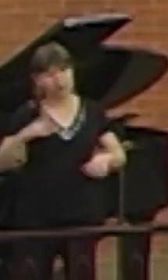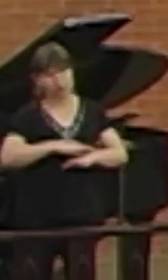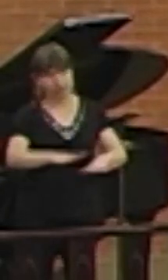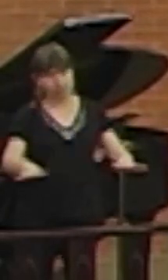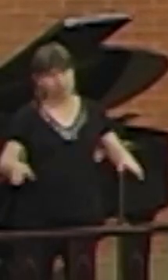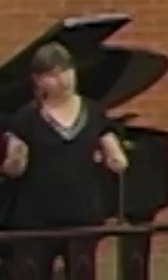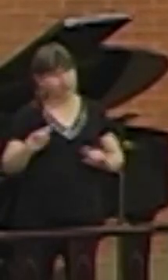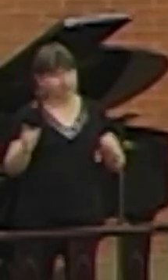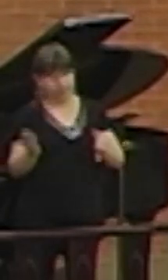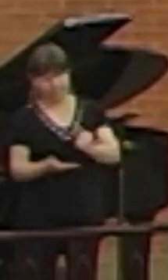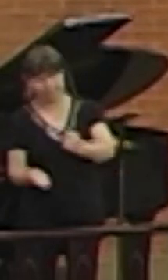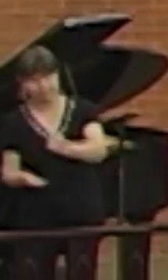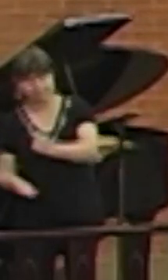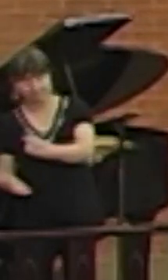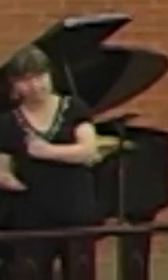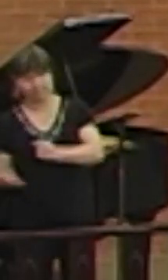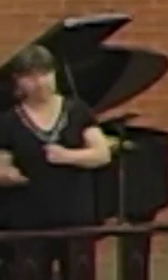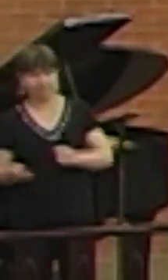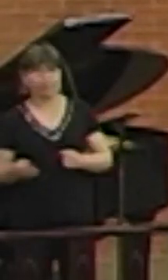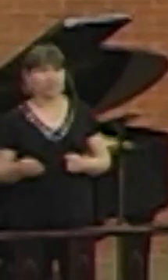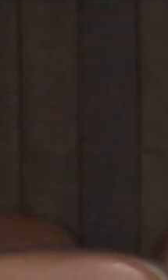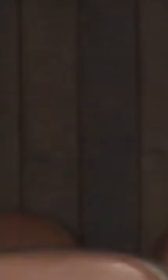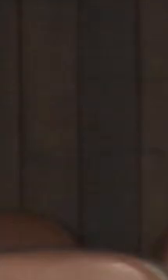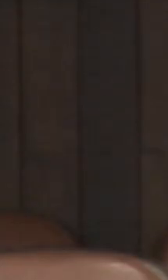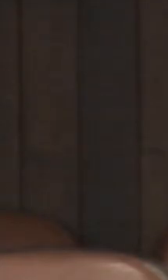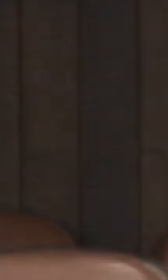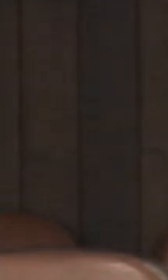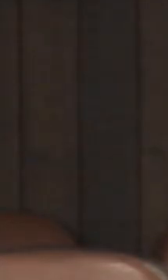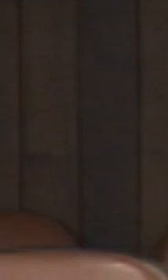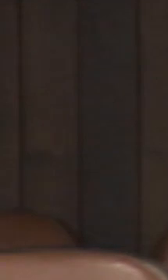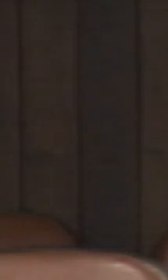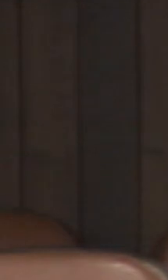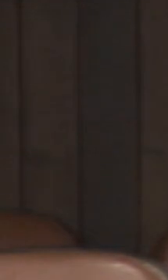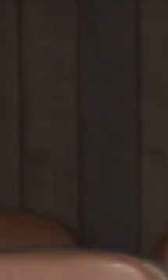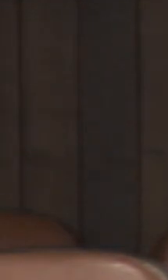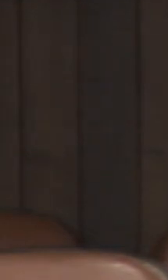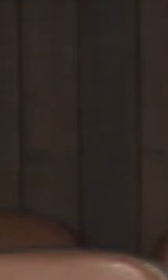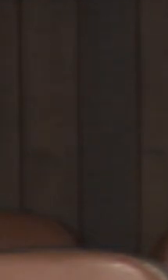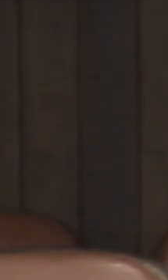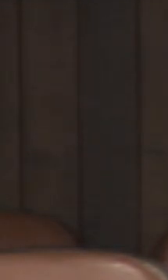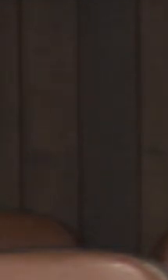poderás a tua vinha e aí como é que a gente vai comer no oitavo ano